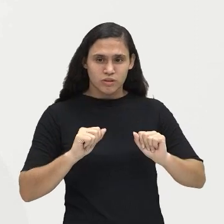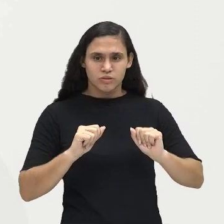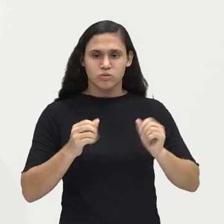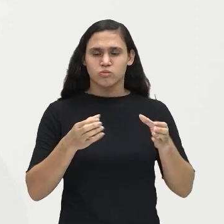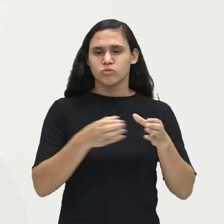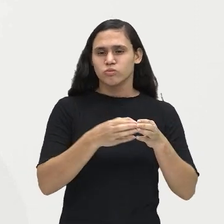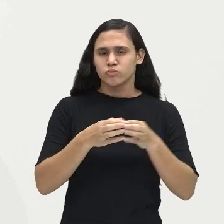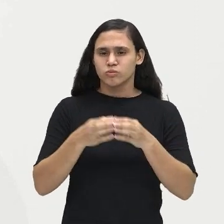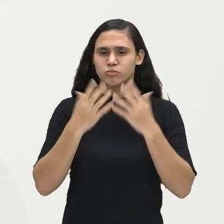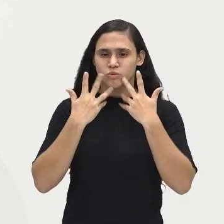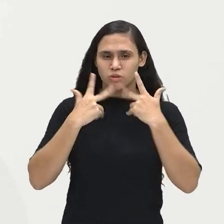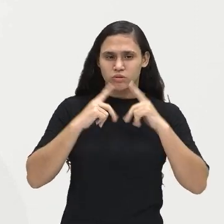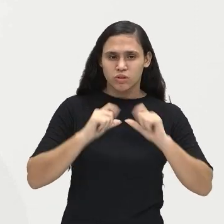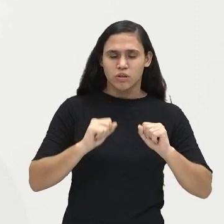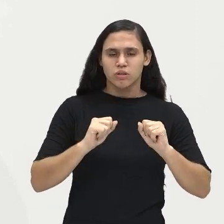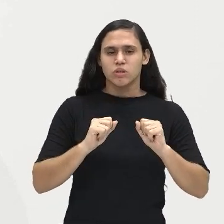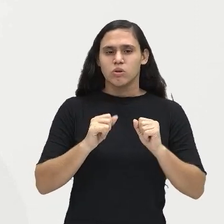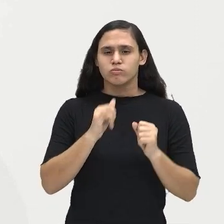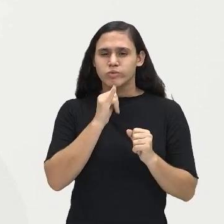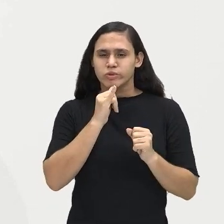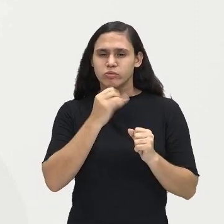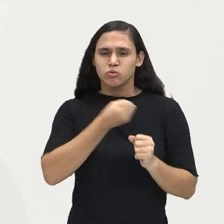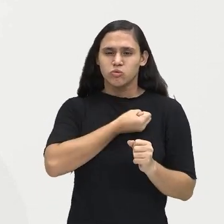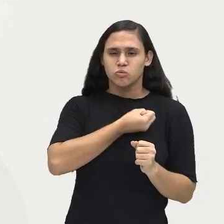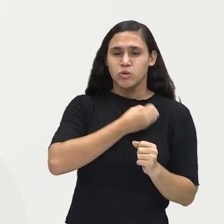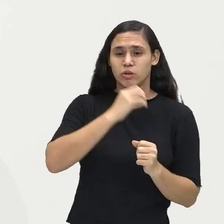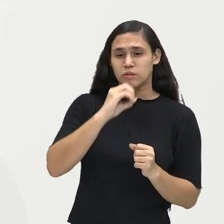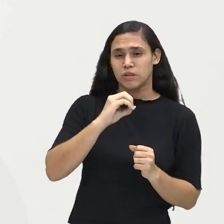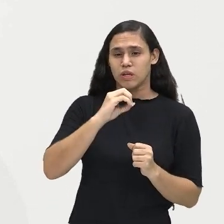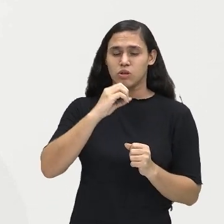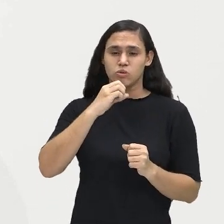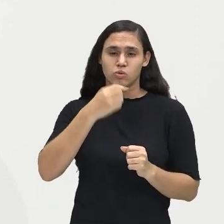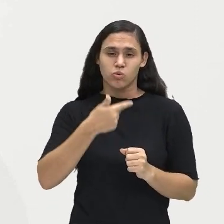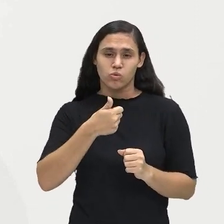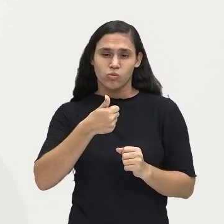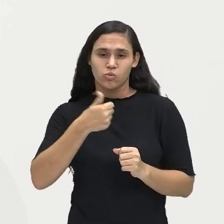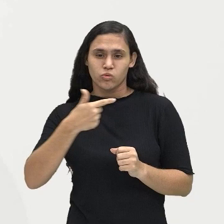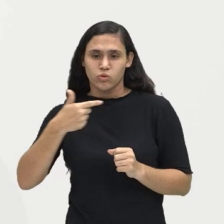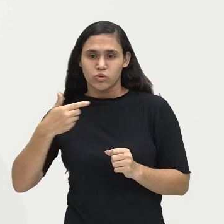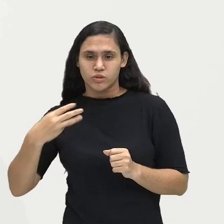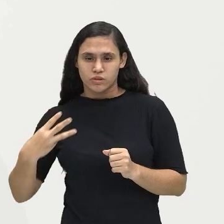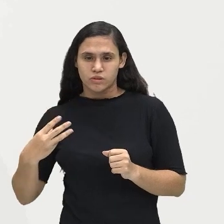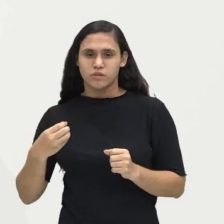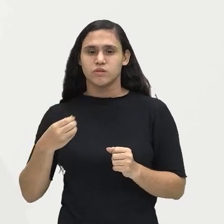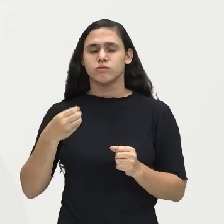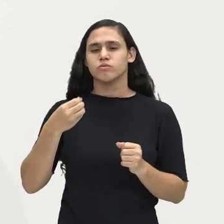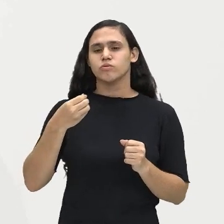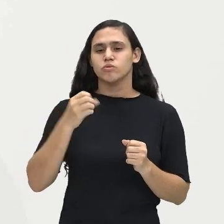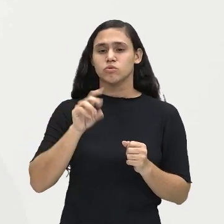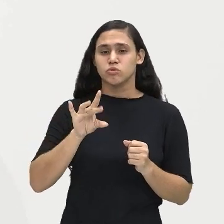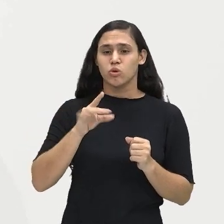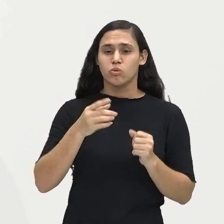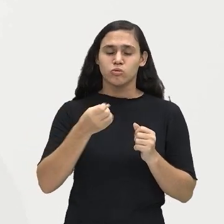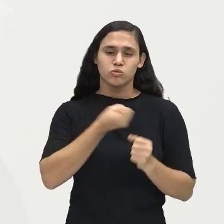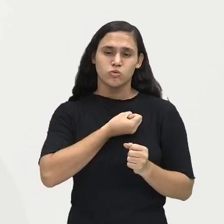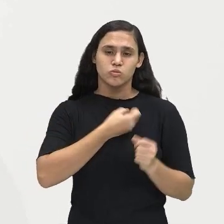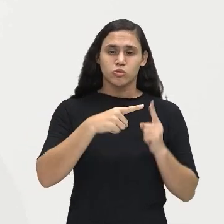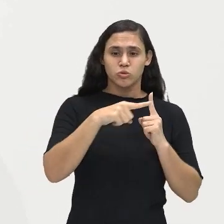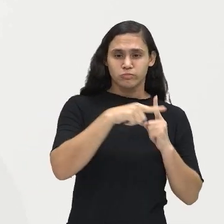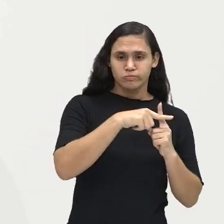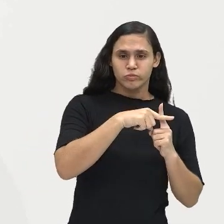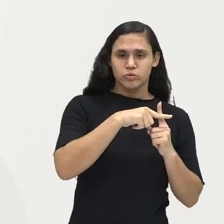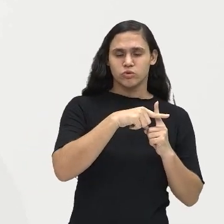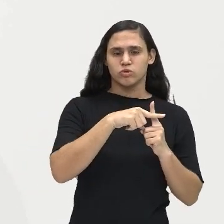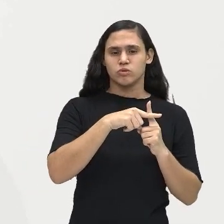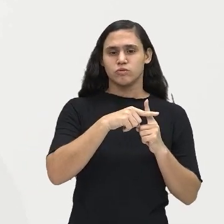os números 0, né, 1, 2, 3, somente os números positivos, 0, 1, 2,